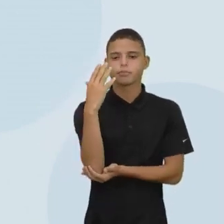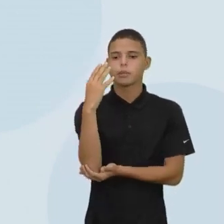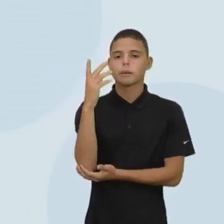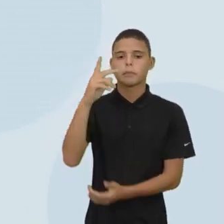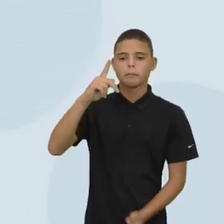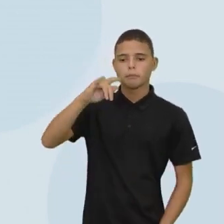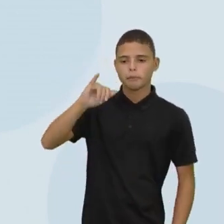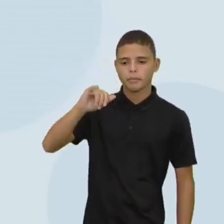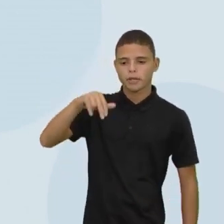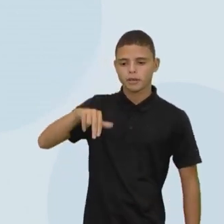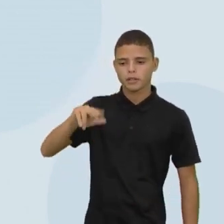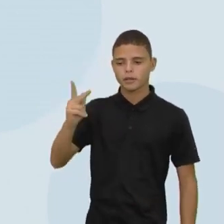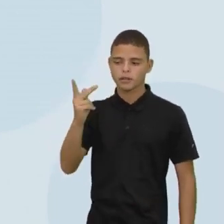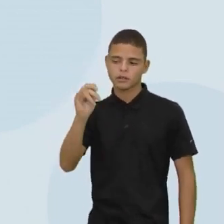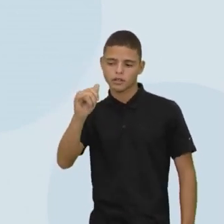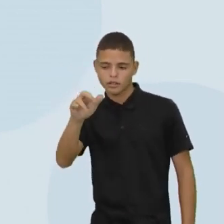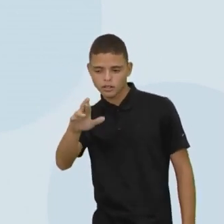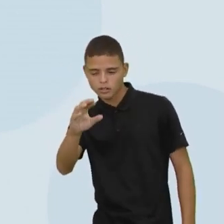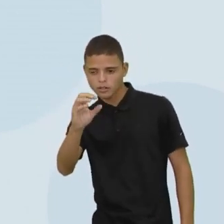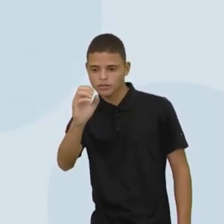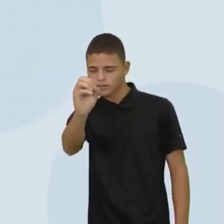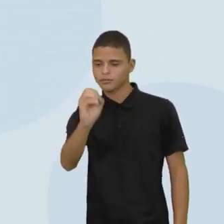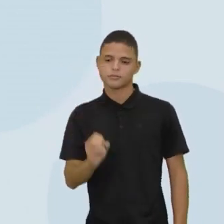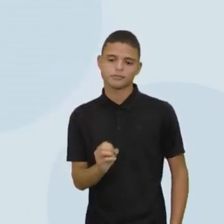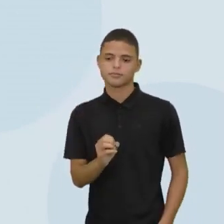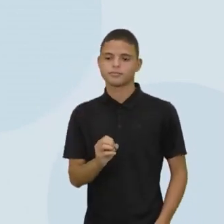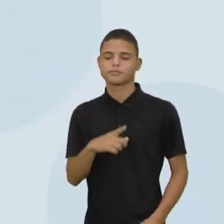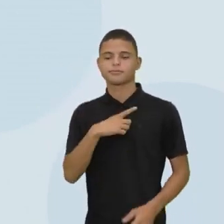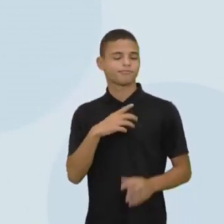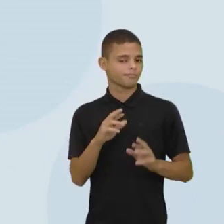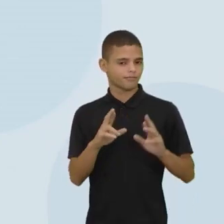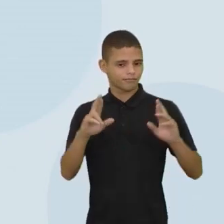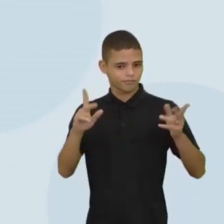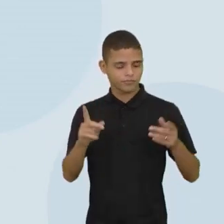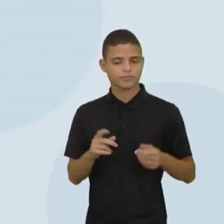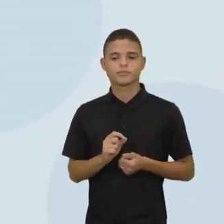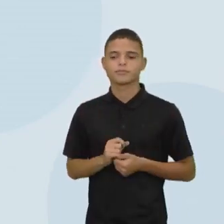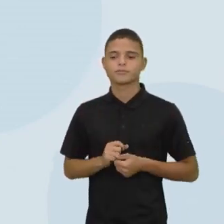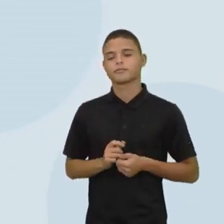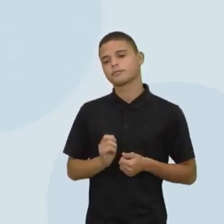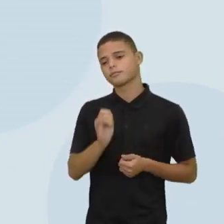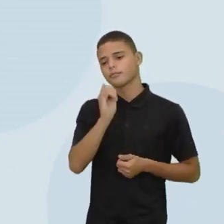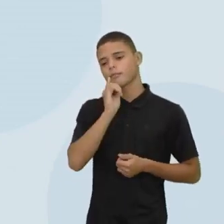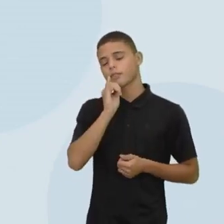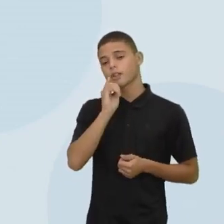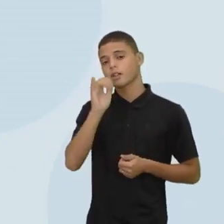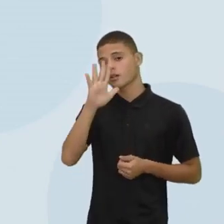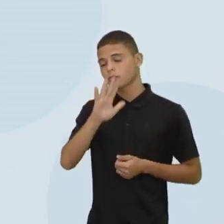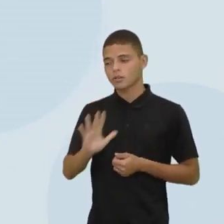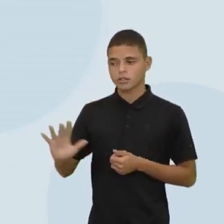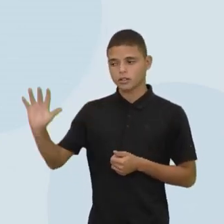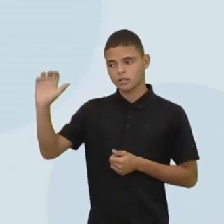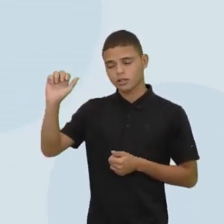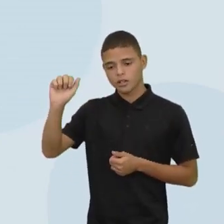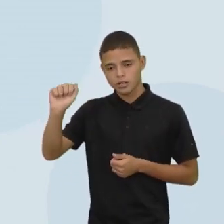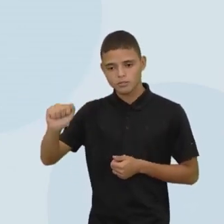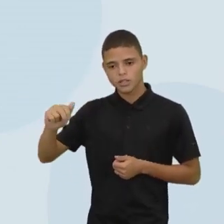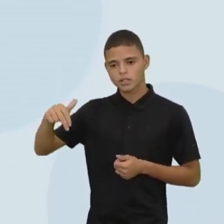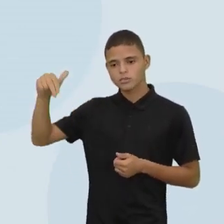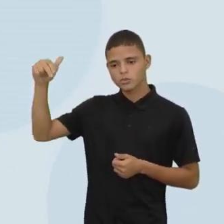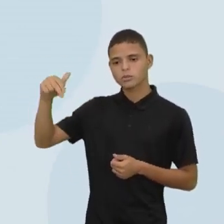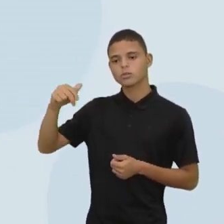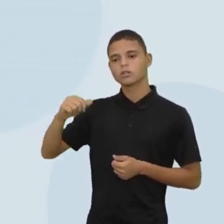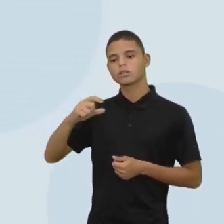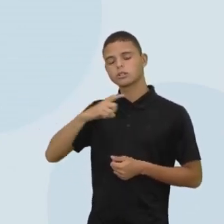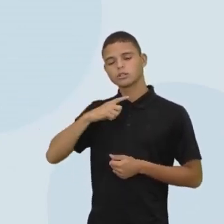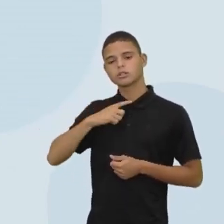das taigas siberianas, né, com a floresta boreal, por exemplo, na região da América do Norte, né, na qual os pinheiros lá